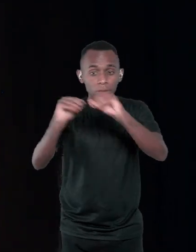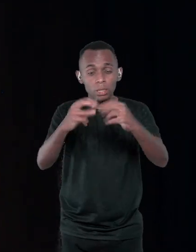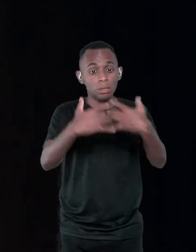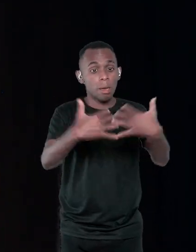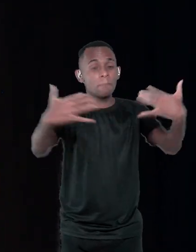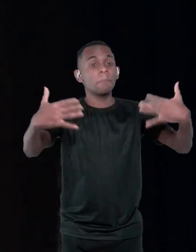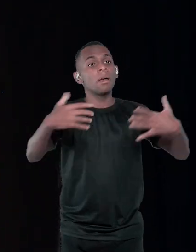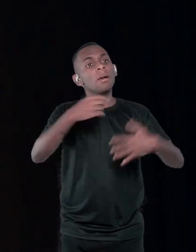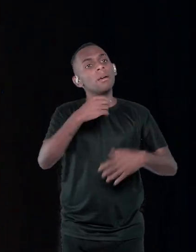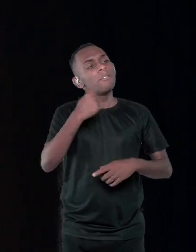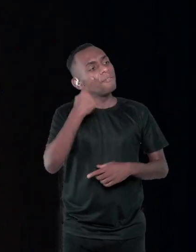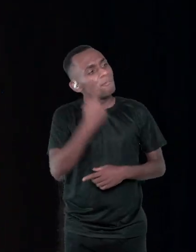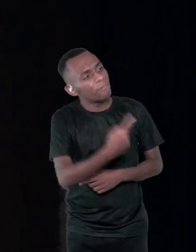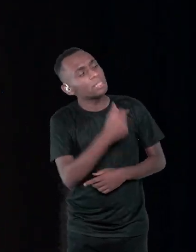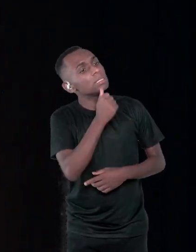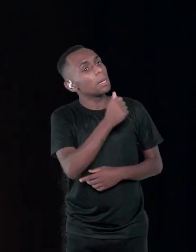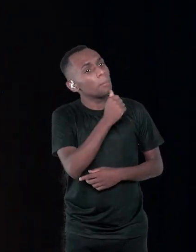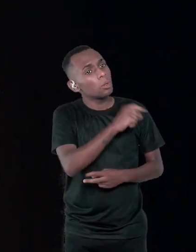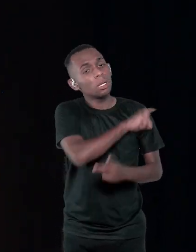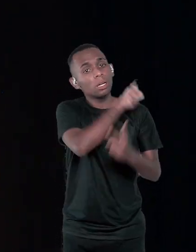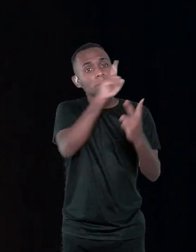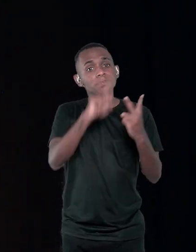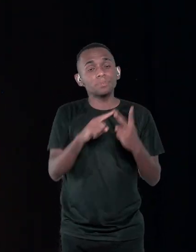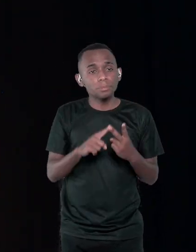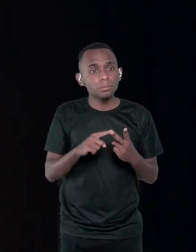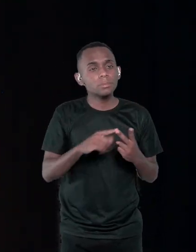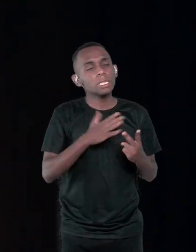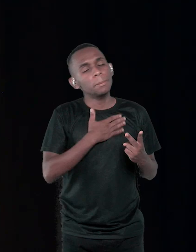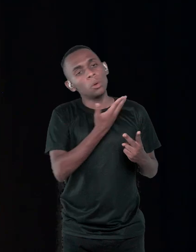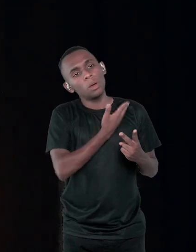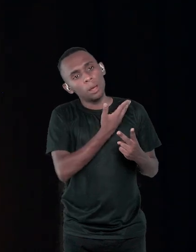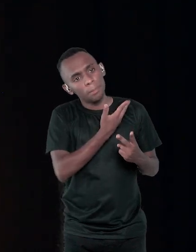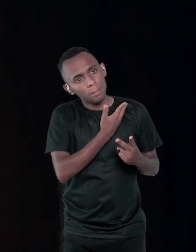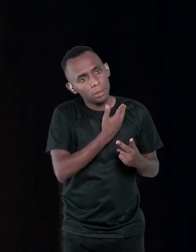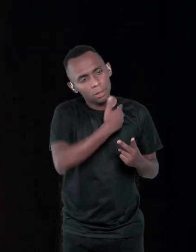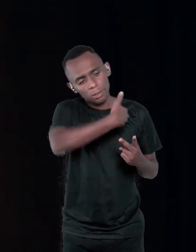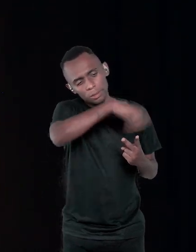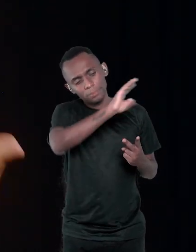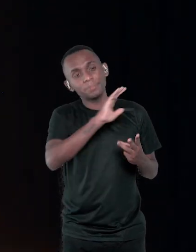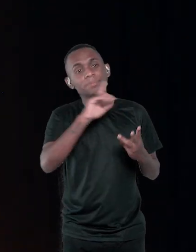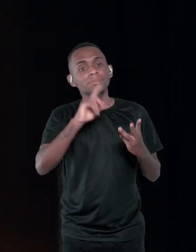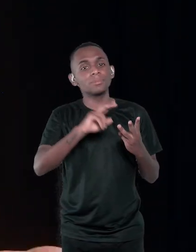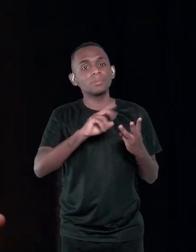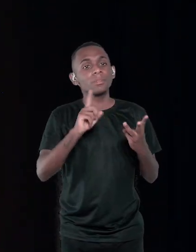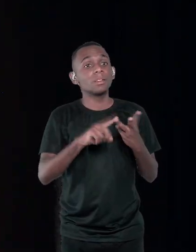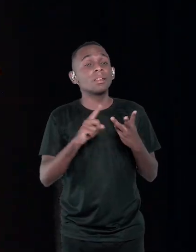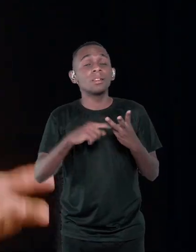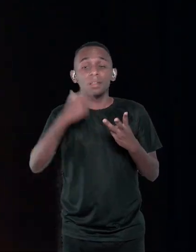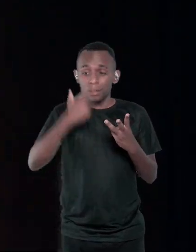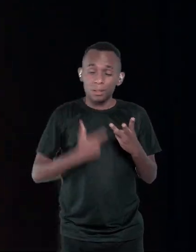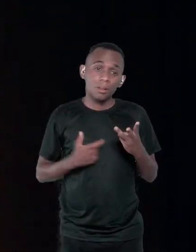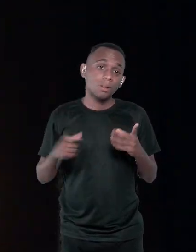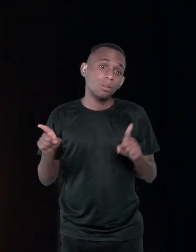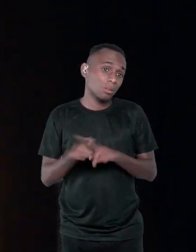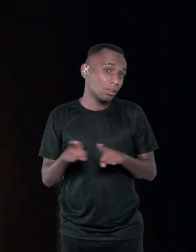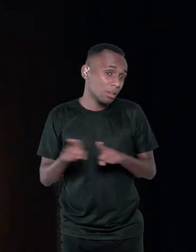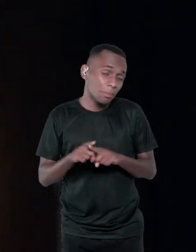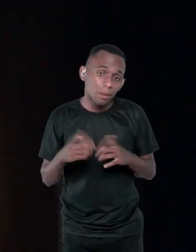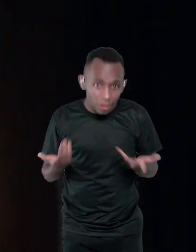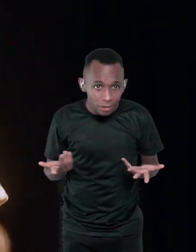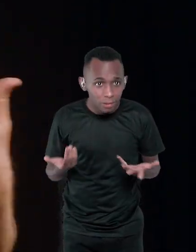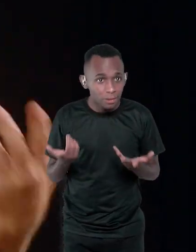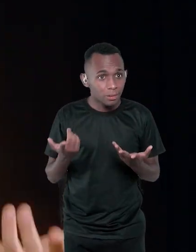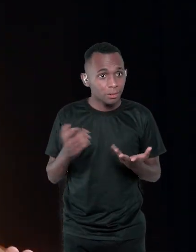escritora, educadora maravilhosa. Esse meu amigo velho, que já nem sei como é que eu chamo ele, e eu ainda para falar um monte de bobagem. Eu acho